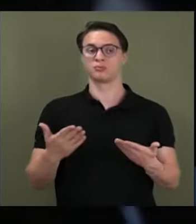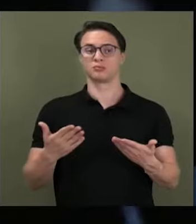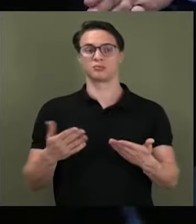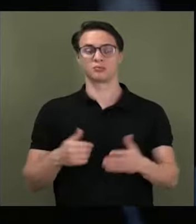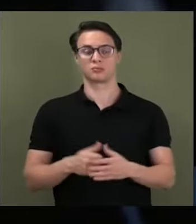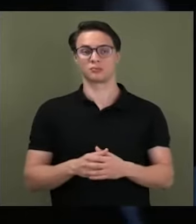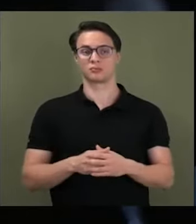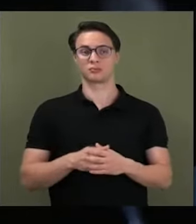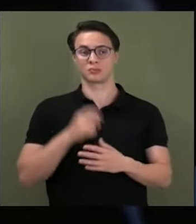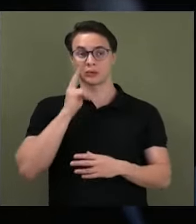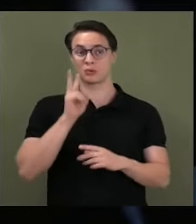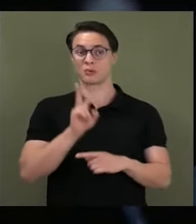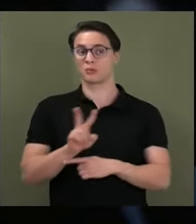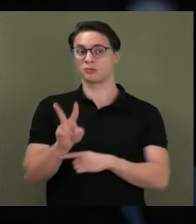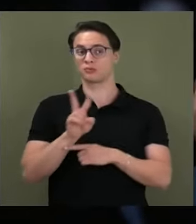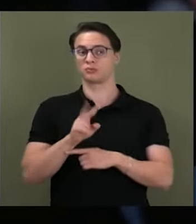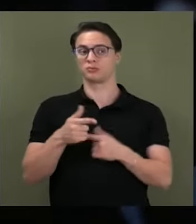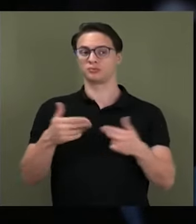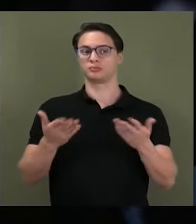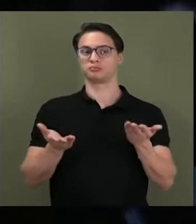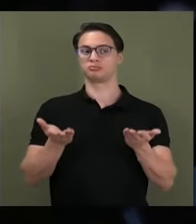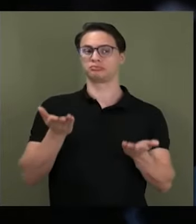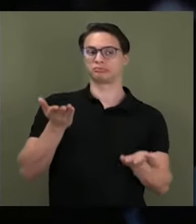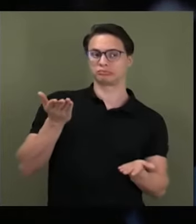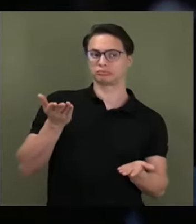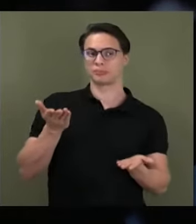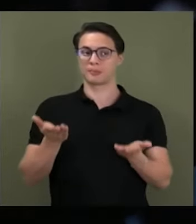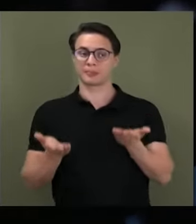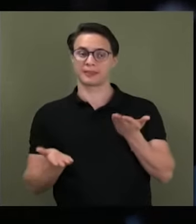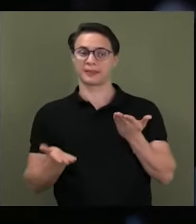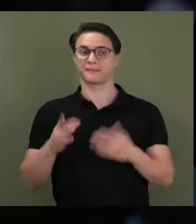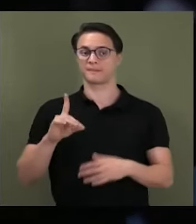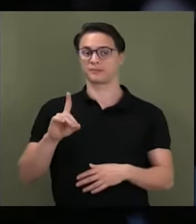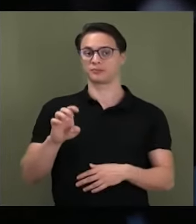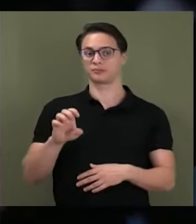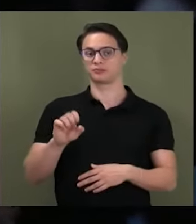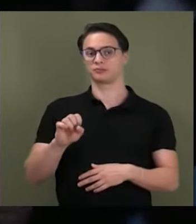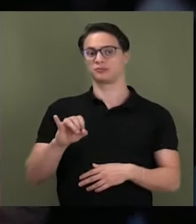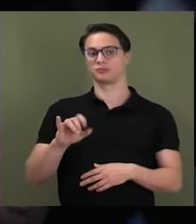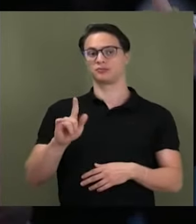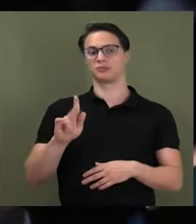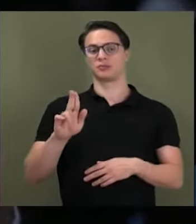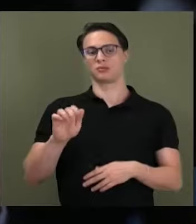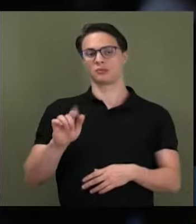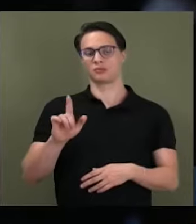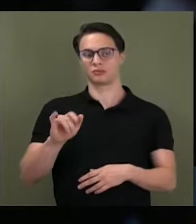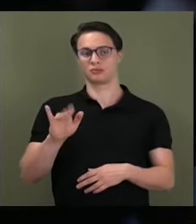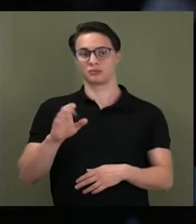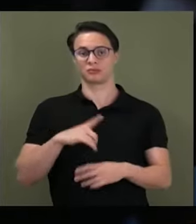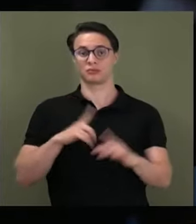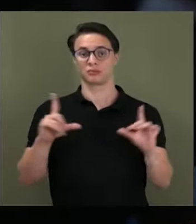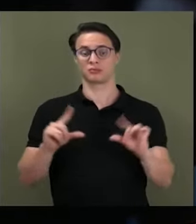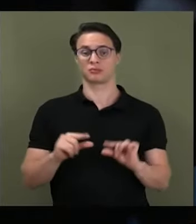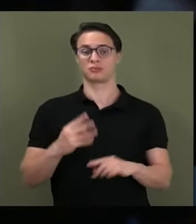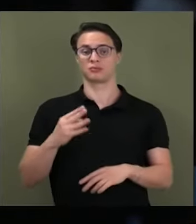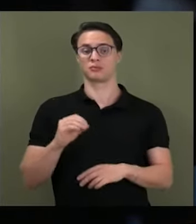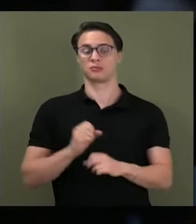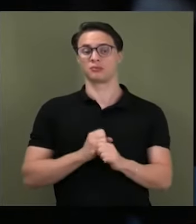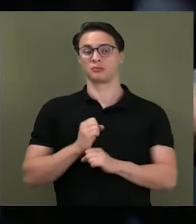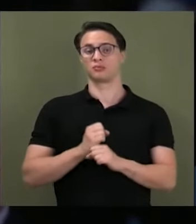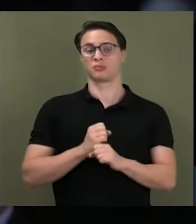o Observatório de Desigualdade anunciou a identificação de diminuição de 40% da extrema pobreza